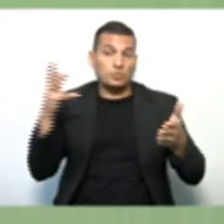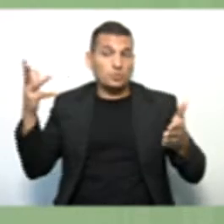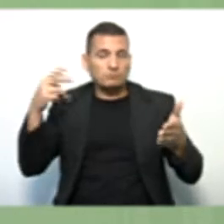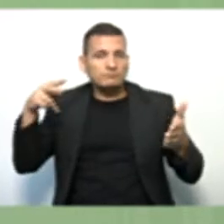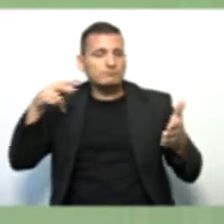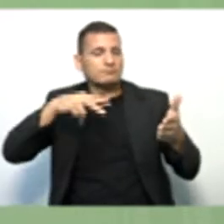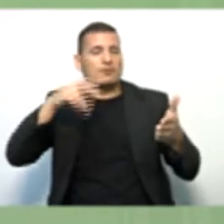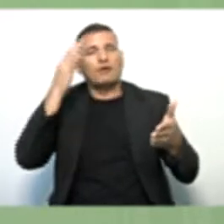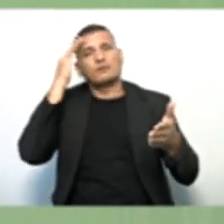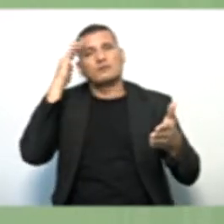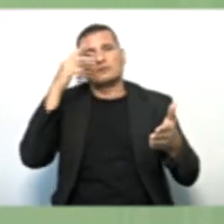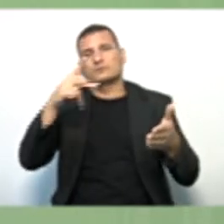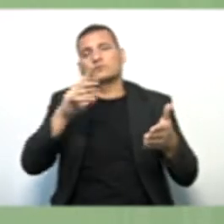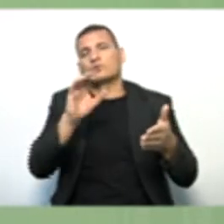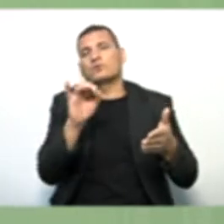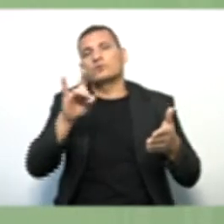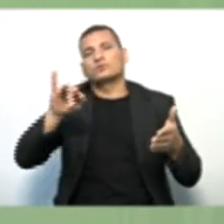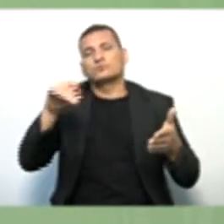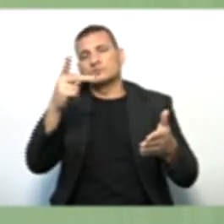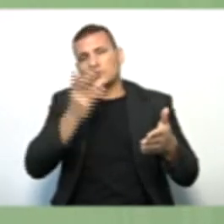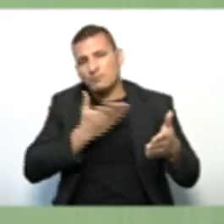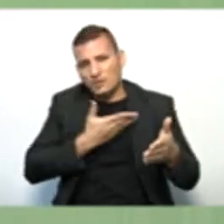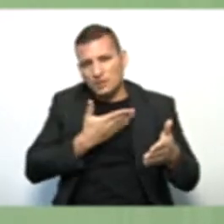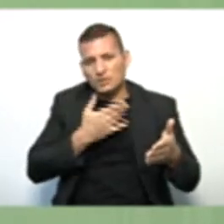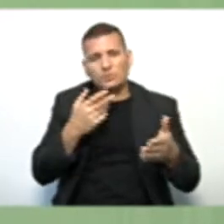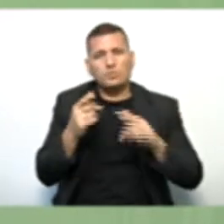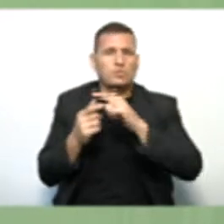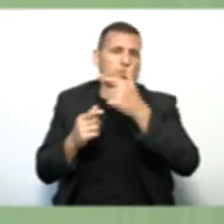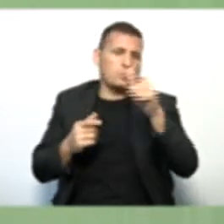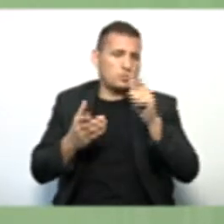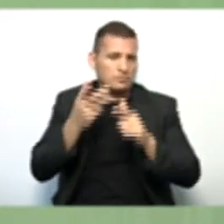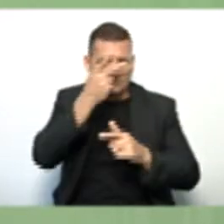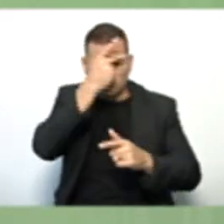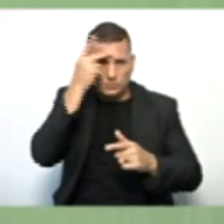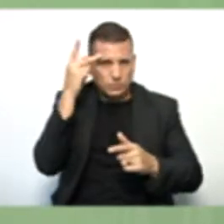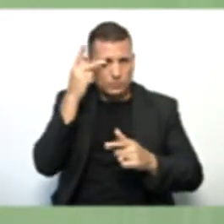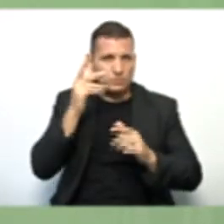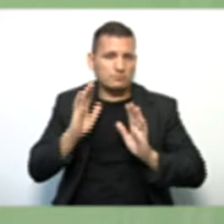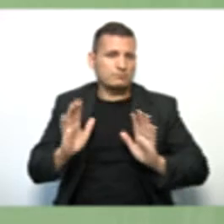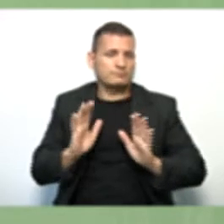código, tanto você quanto seu amigo, quanto outra pessoa que você for enviar,